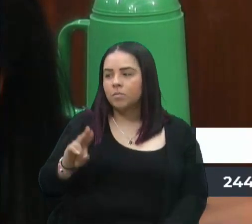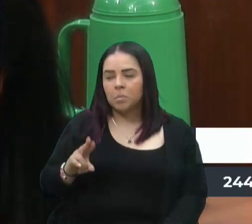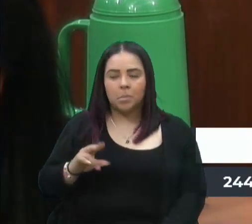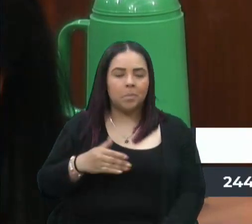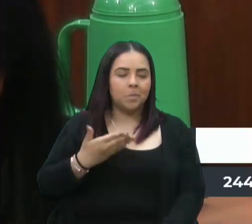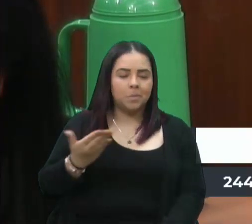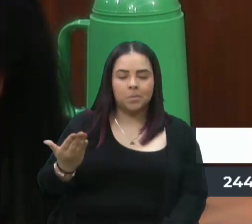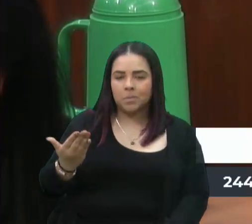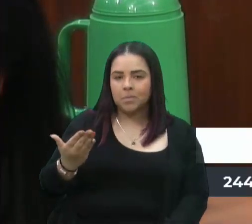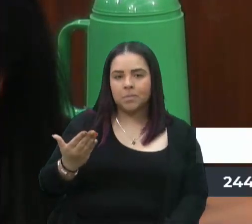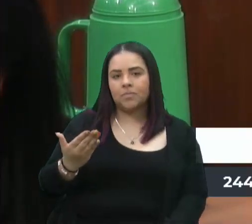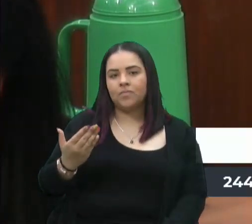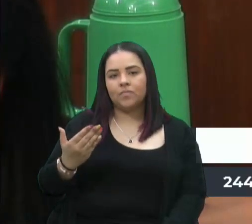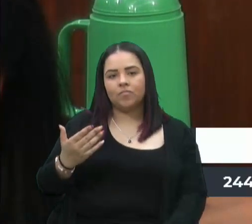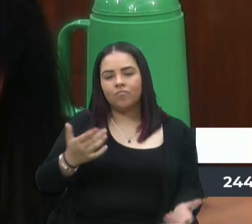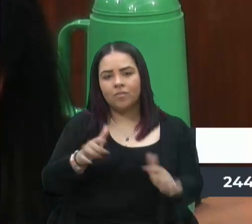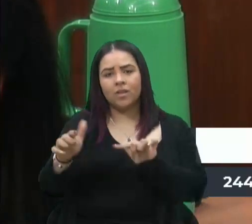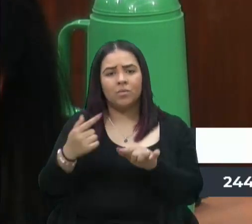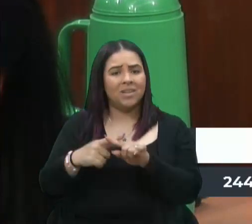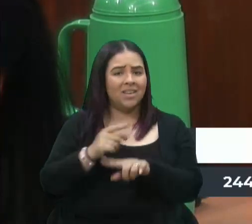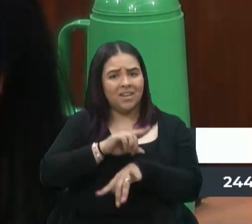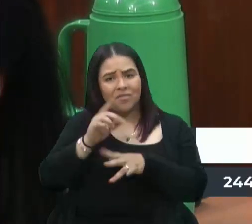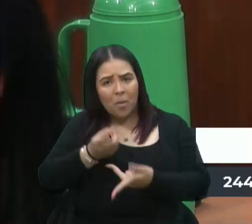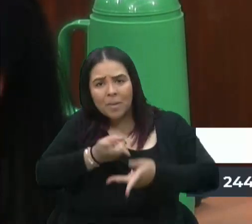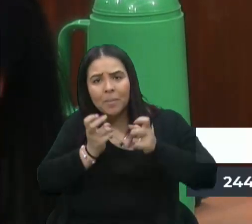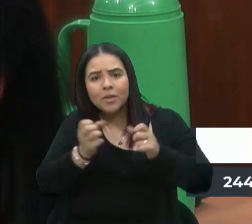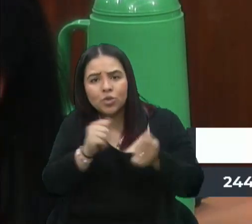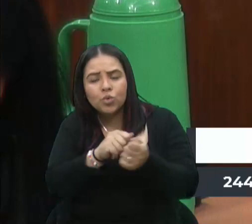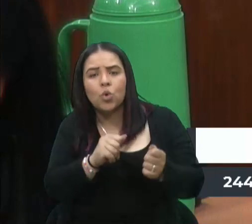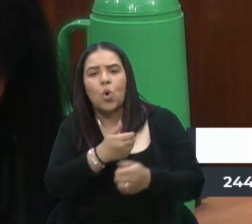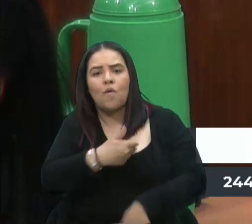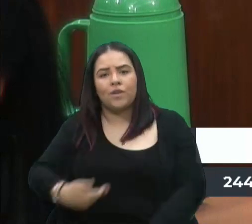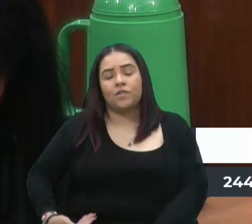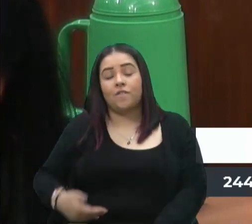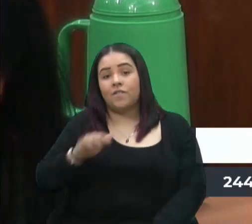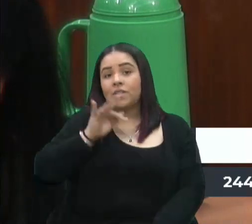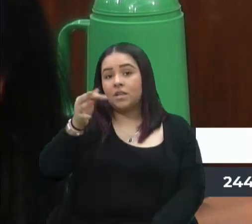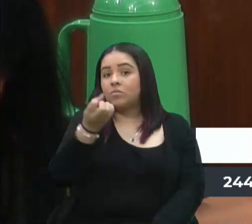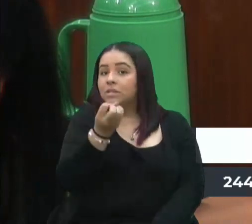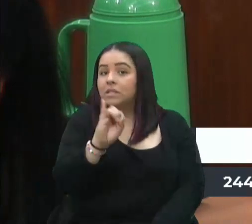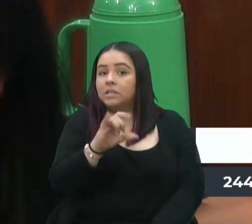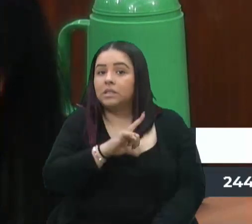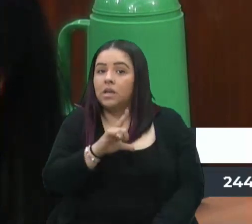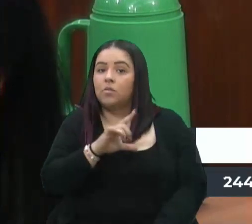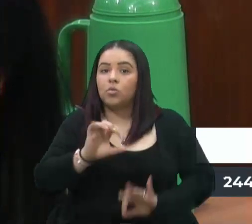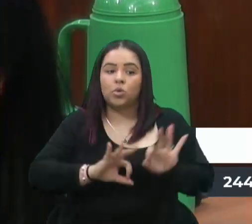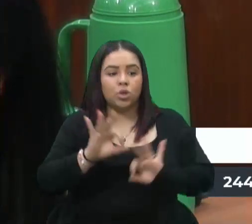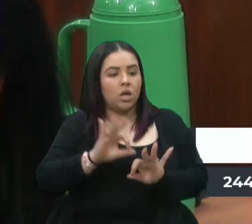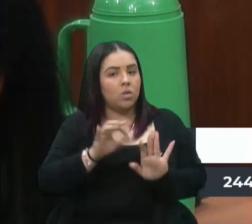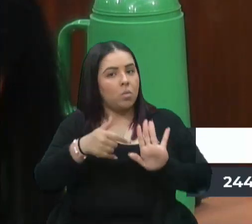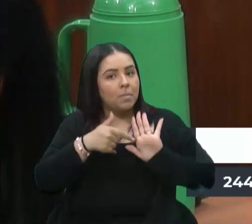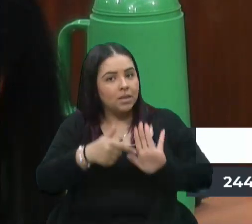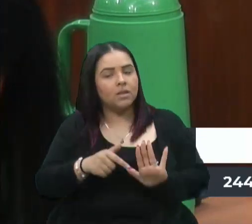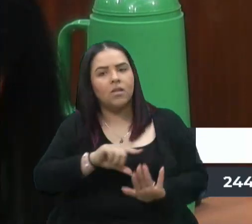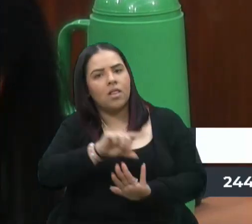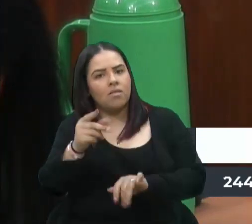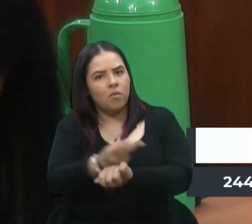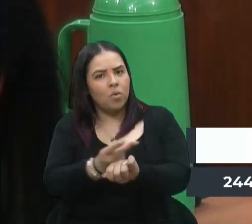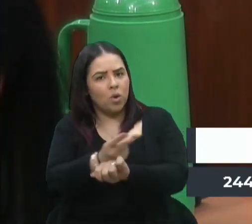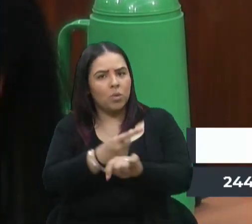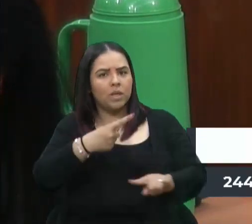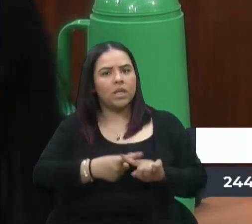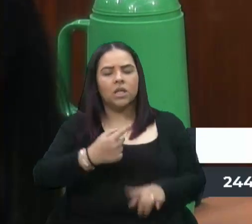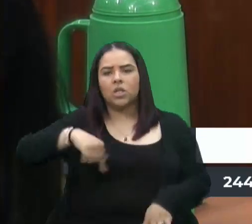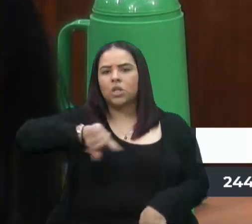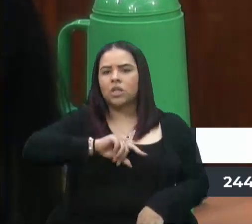essas cisternas, mas eles que vão ver com o governo federal se existe algum projeto. Apresentem um projeto e vão buscar. Nós não podemos